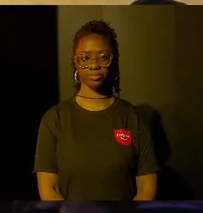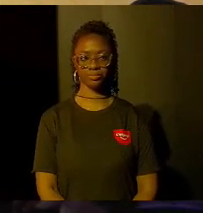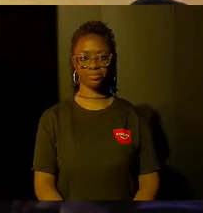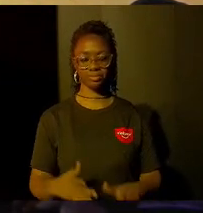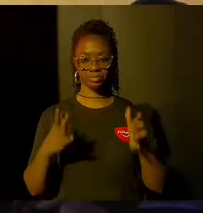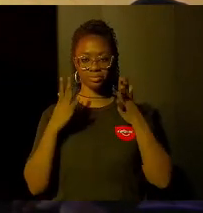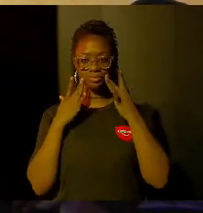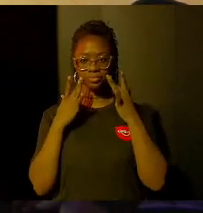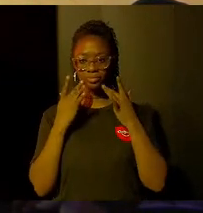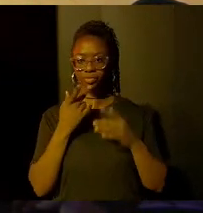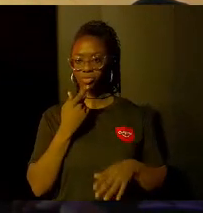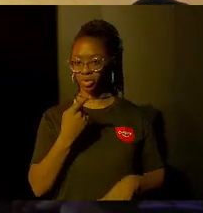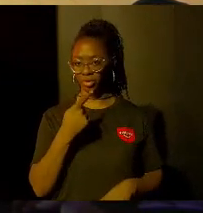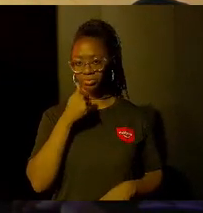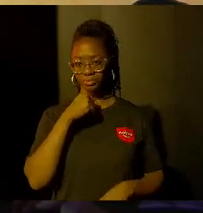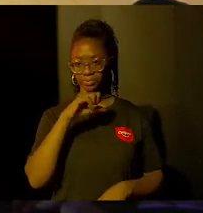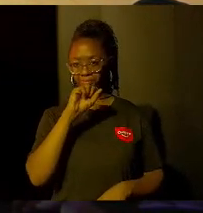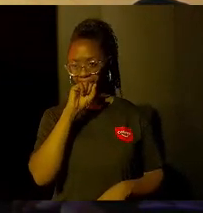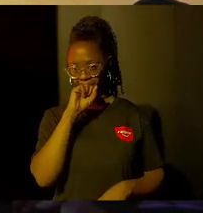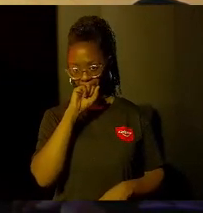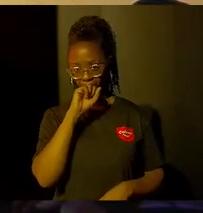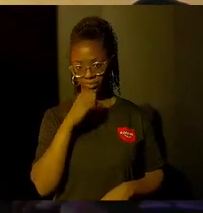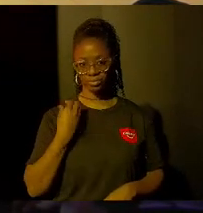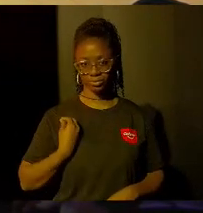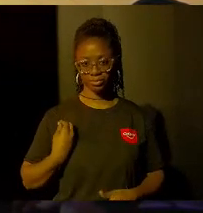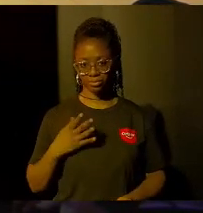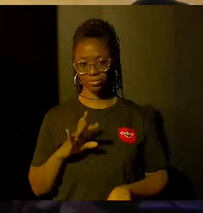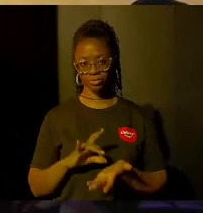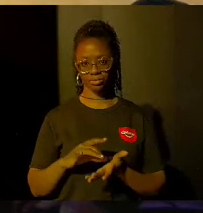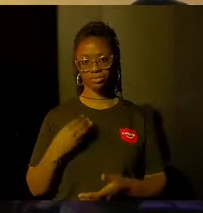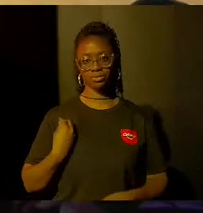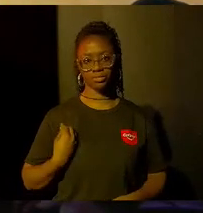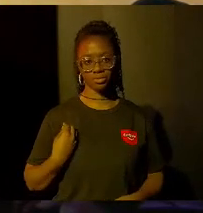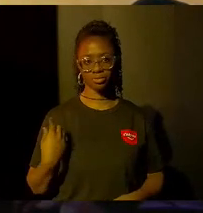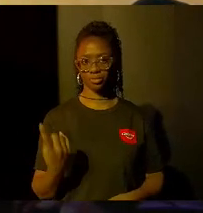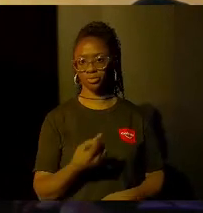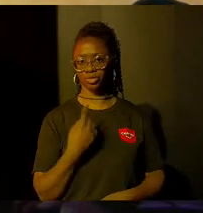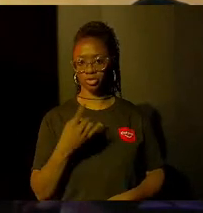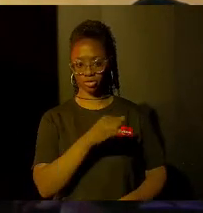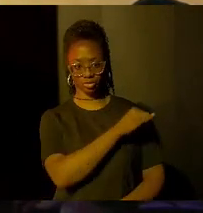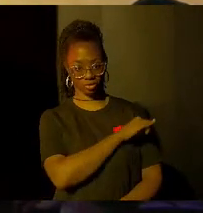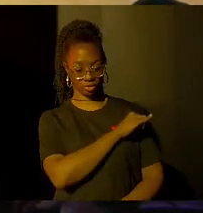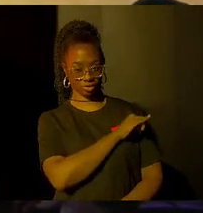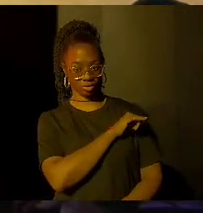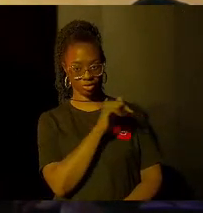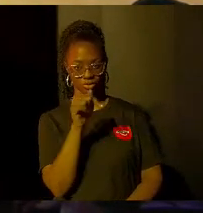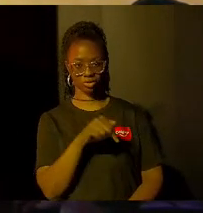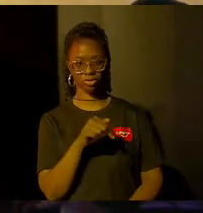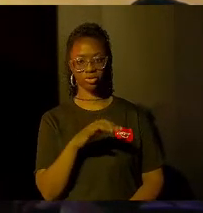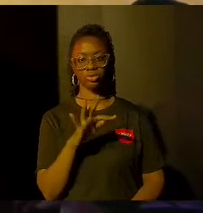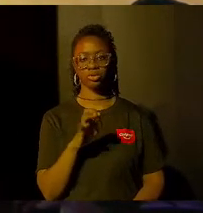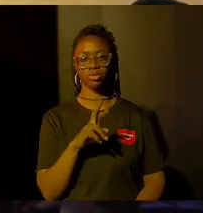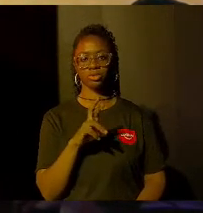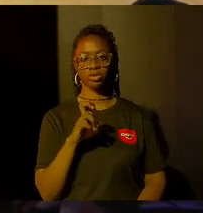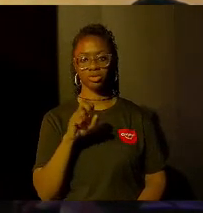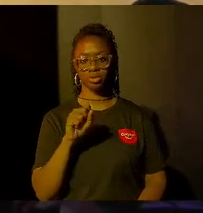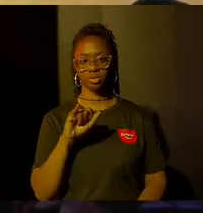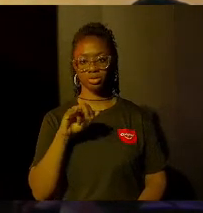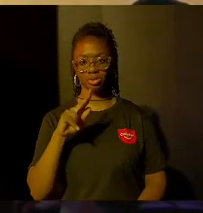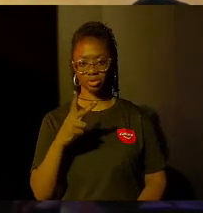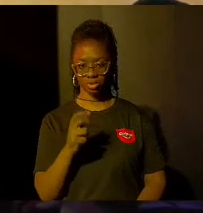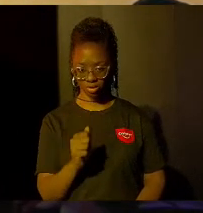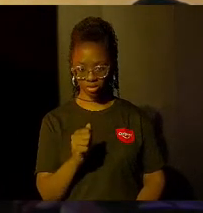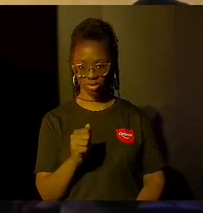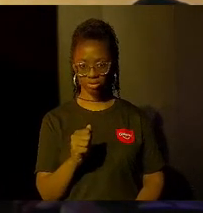uma mãe e a mamãe que existe ela está viva está entre nós ela é do Rio de Janeiro é a Terezinha Maria de Jesus